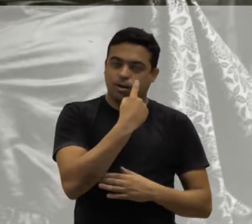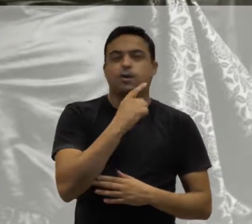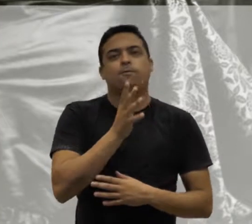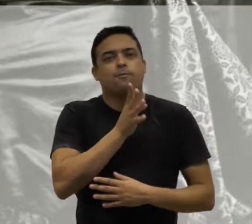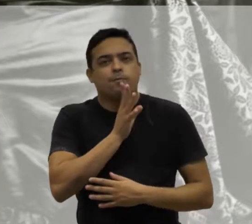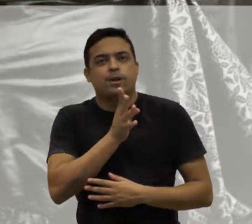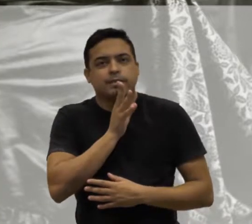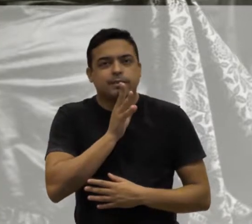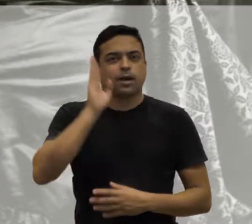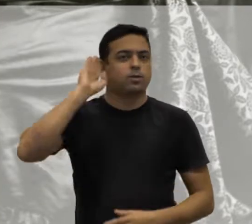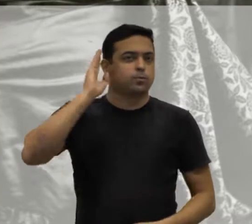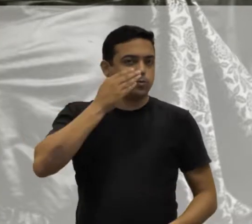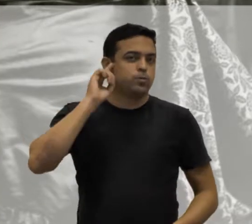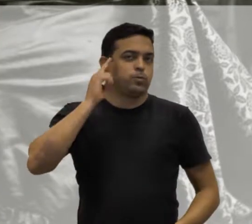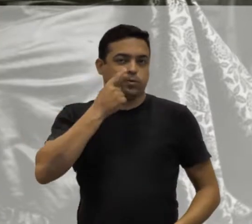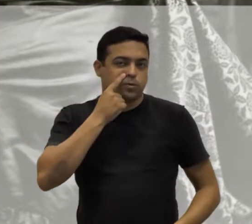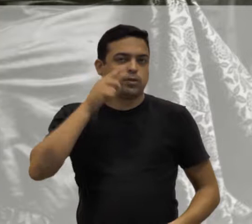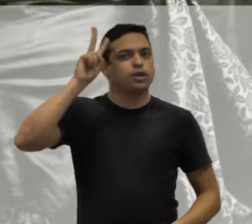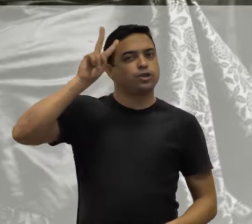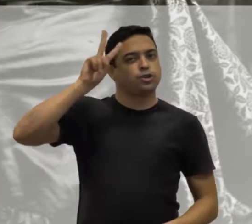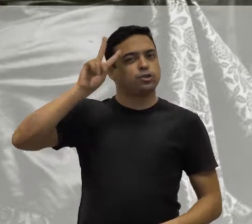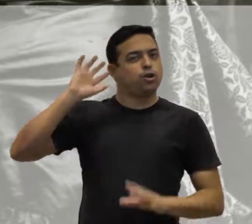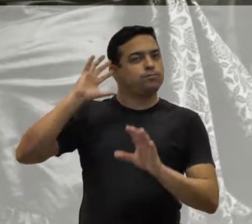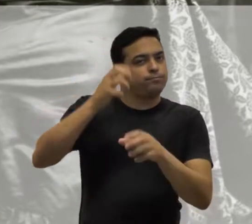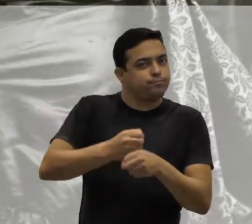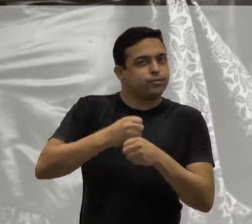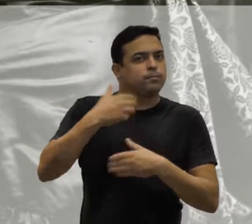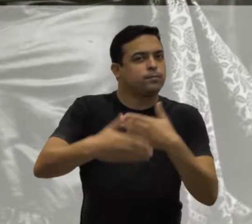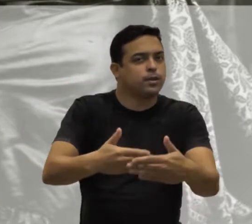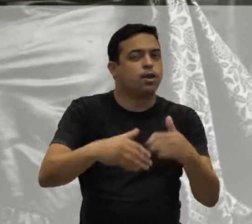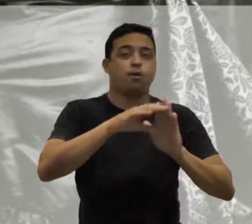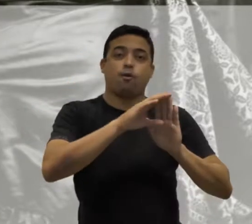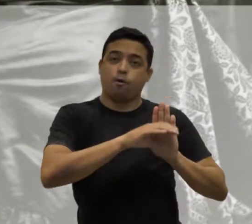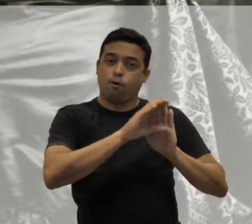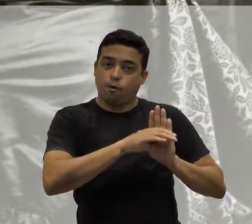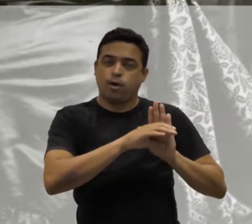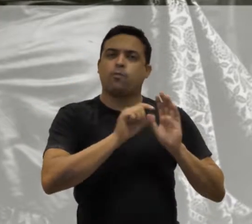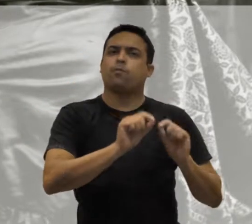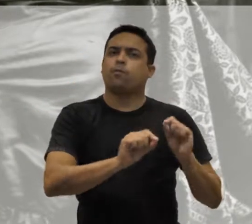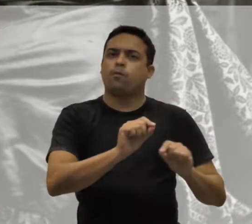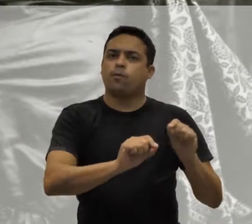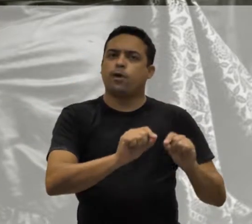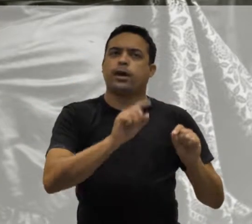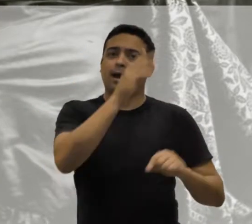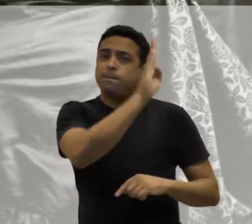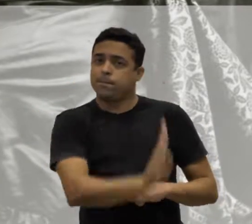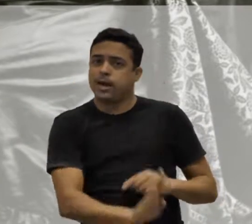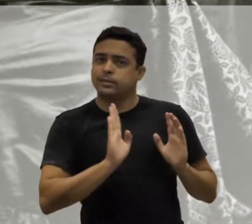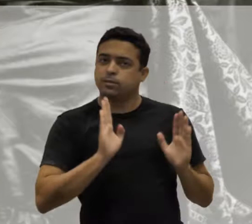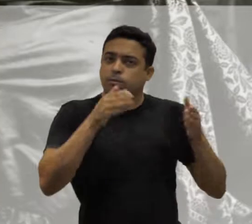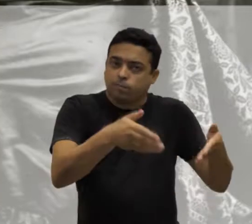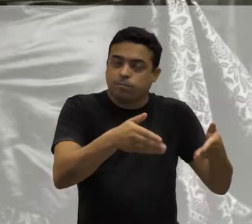horas, vamos conhecer a surdo-cegueira e seus aspectos históricos e conceituais, com ênfase ao que foi desenvolvido